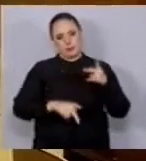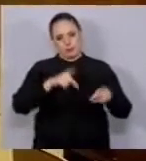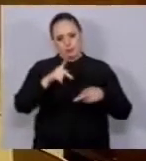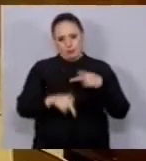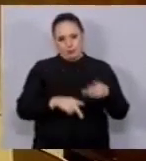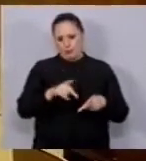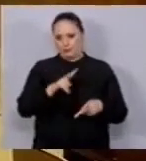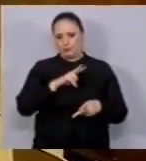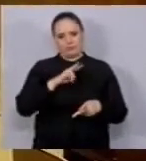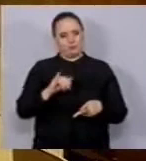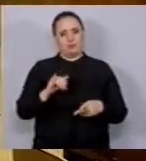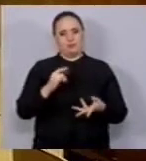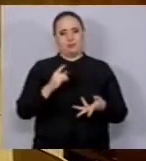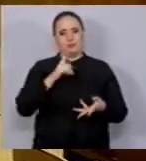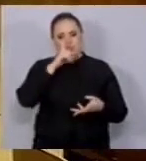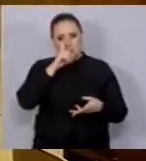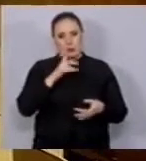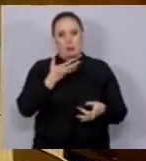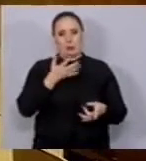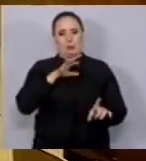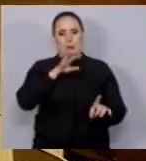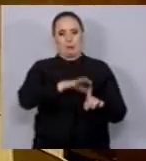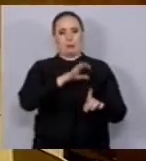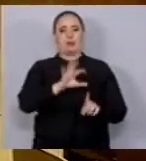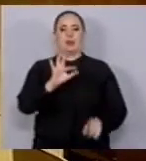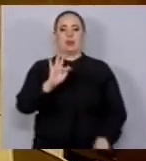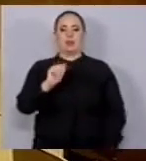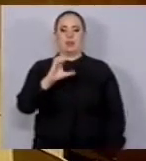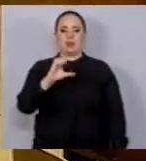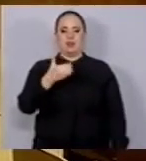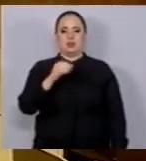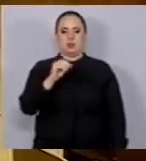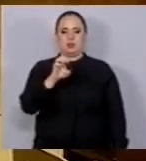frequentemente vulnerável à manipulação de facções.